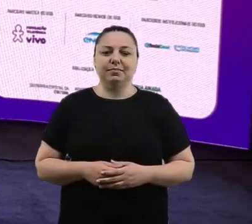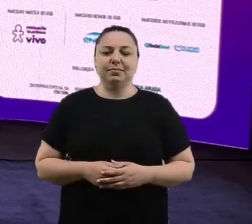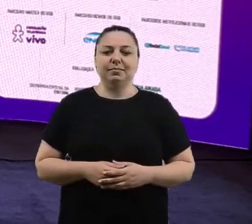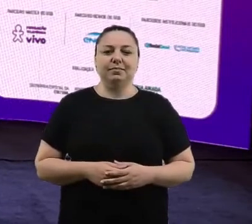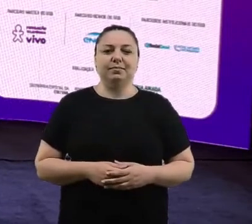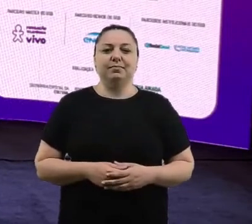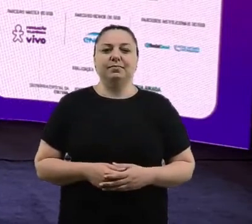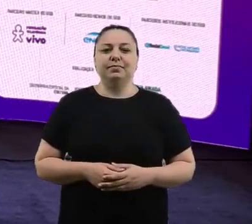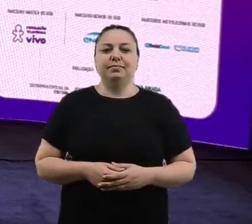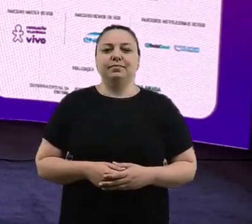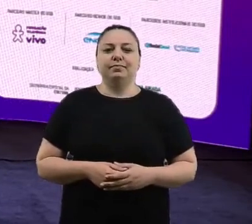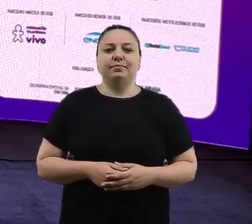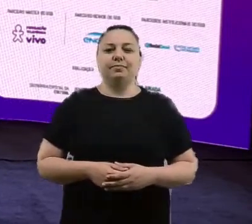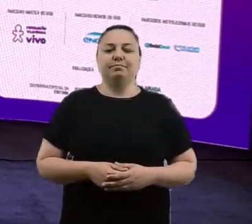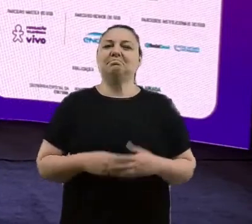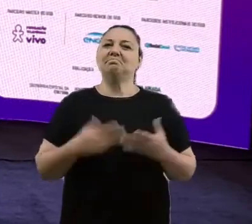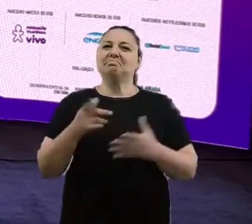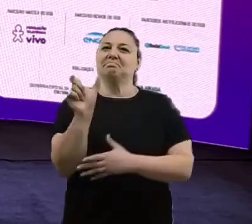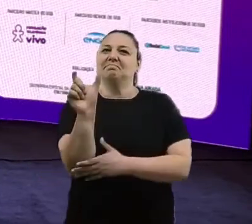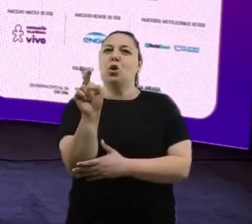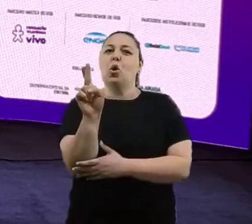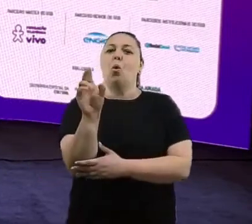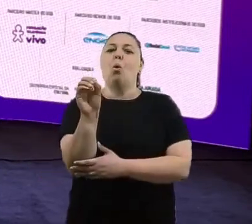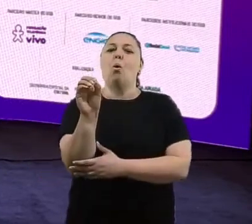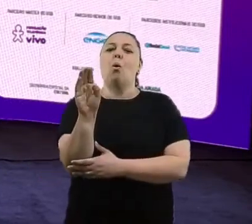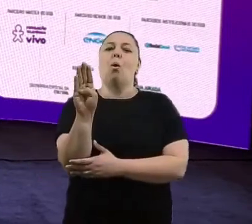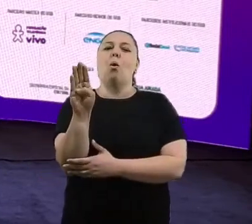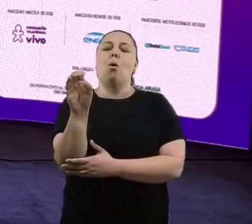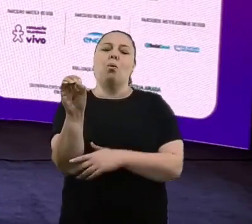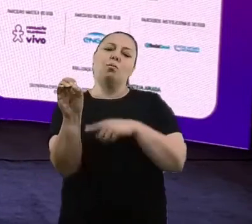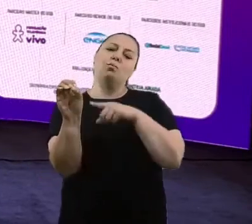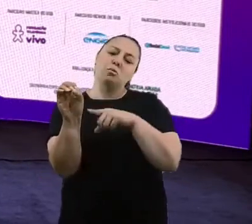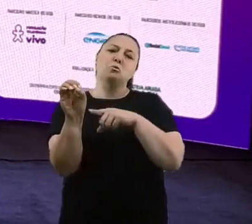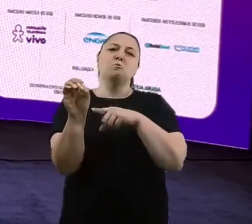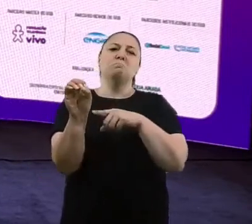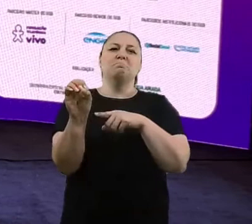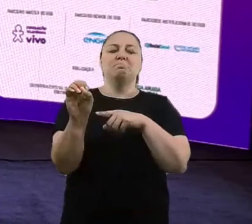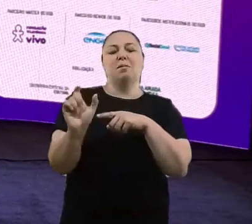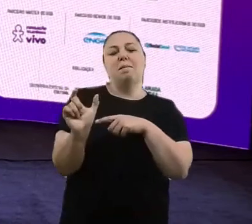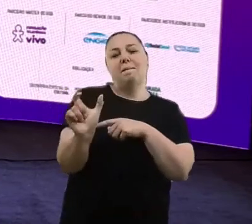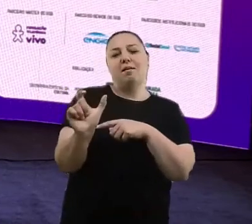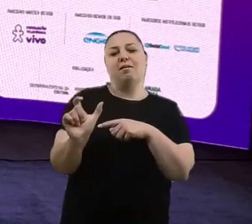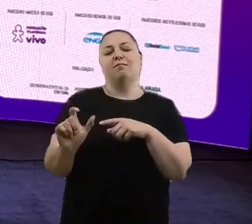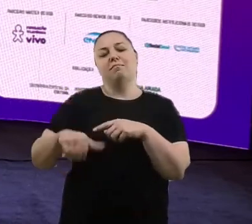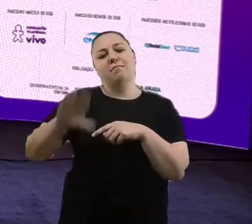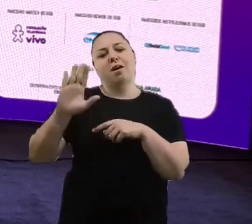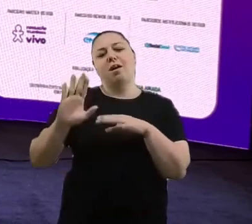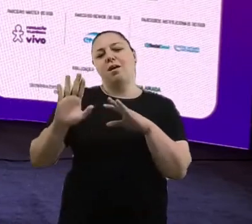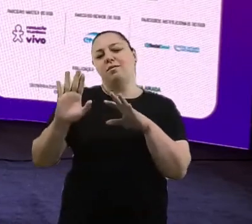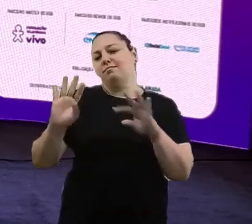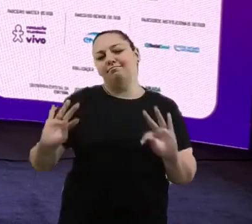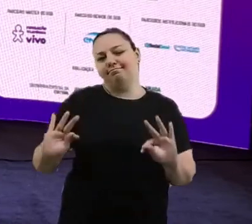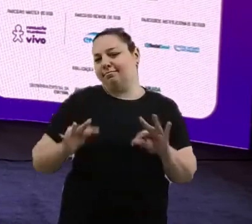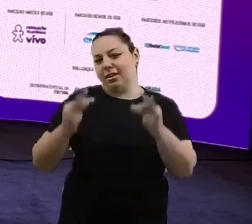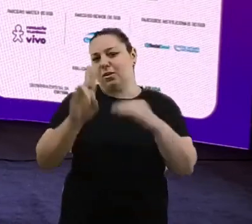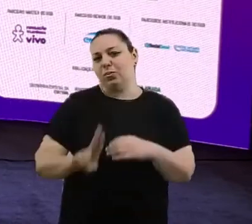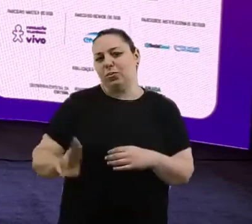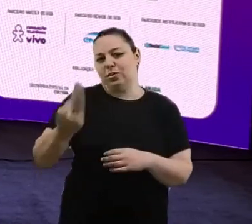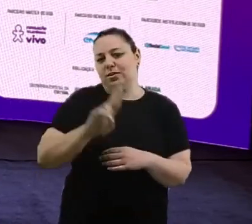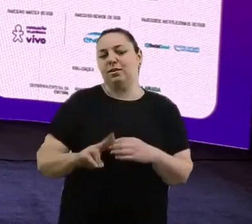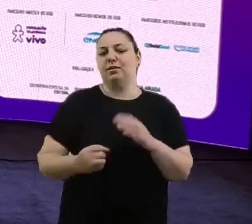Esse termo robô é um termo técnico muito utilizado no desenvolvimento de software, no desenvolvimento de